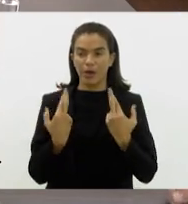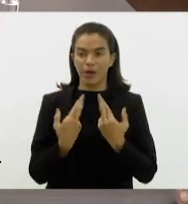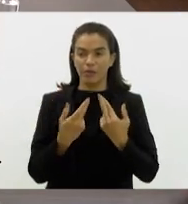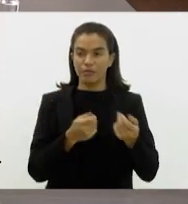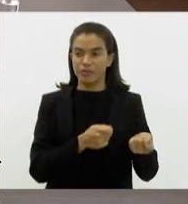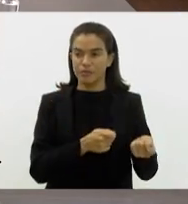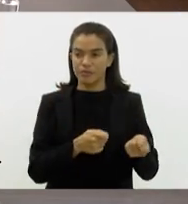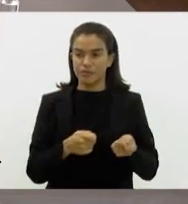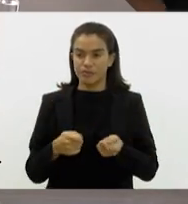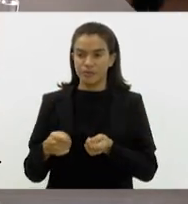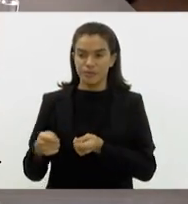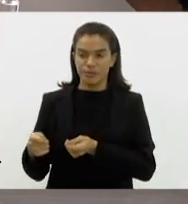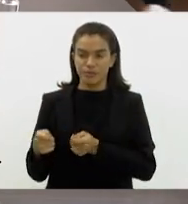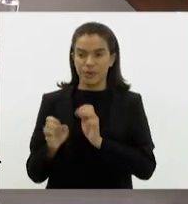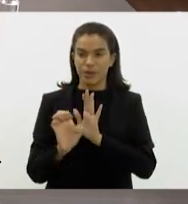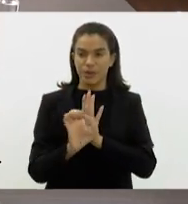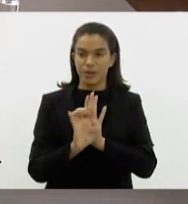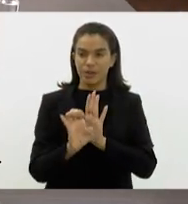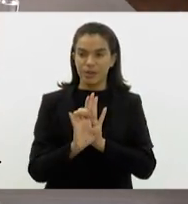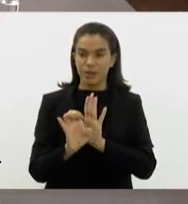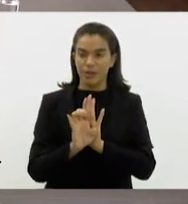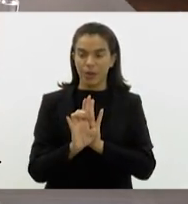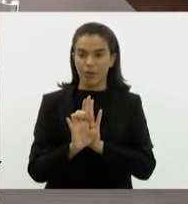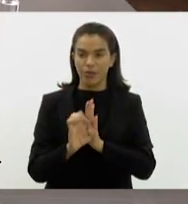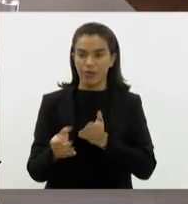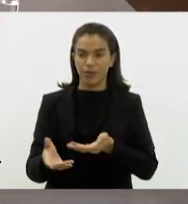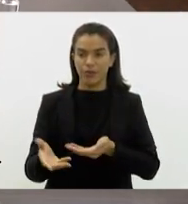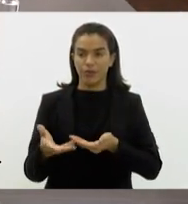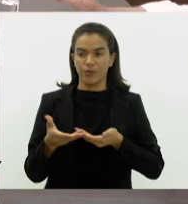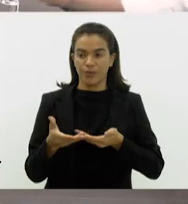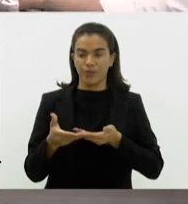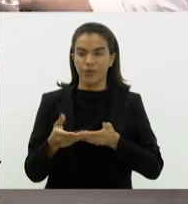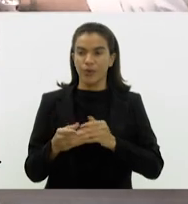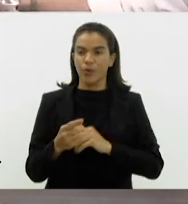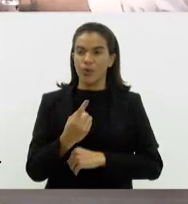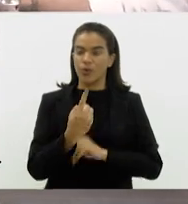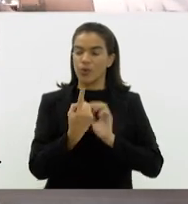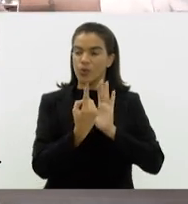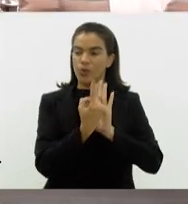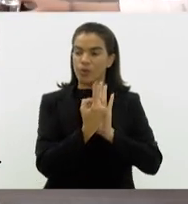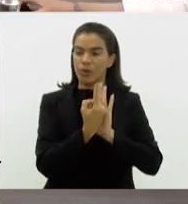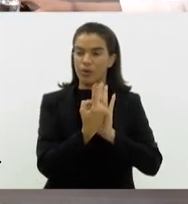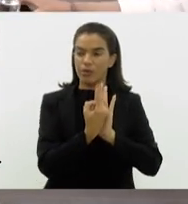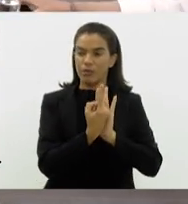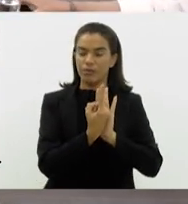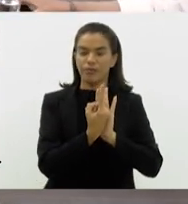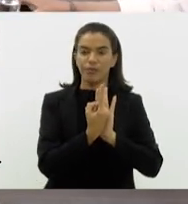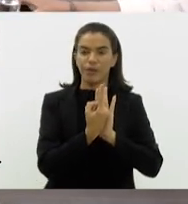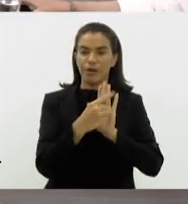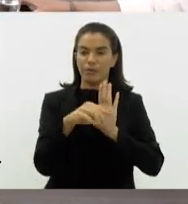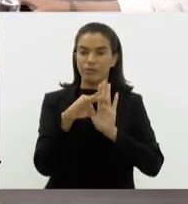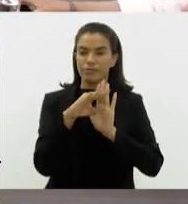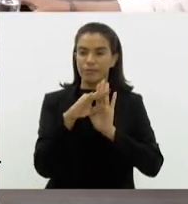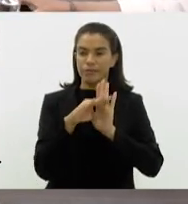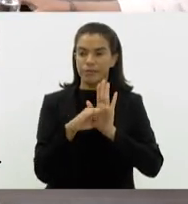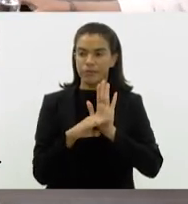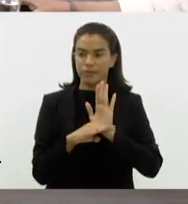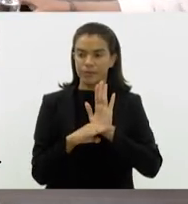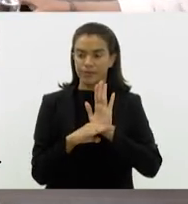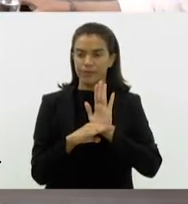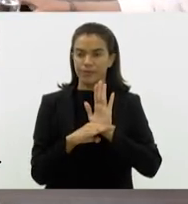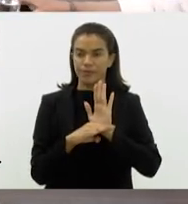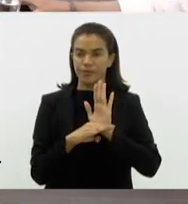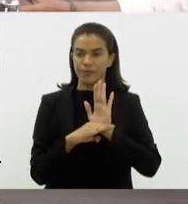ordinária, conforme edital de convocação. O item número 1 são as questões de ordem.